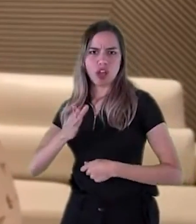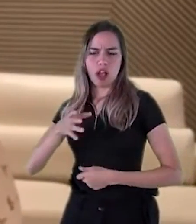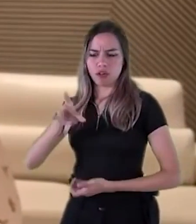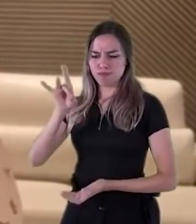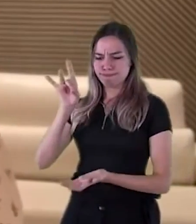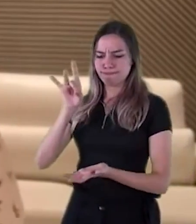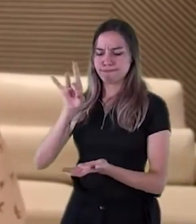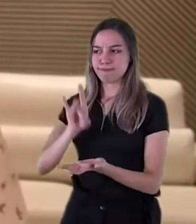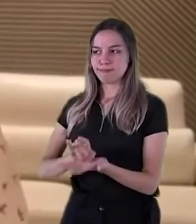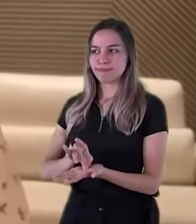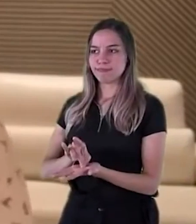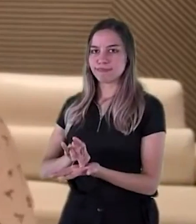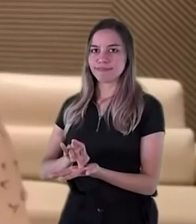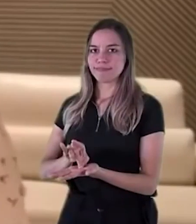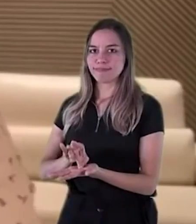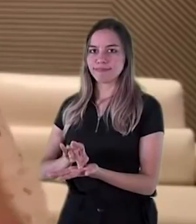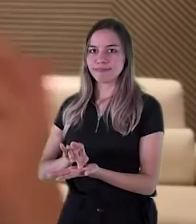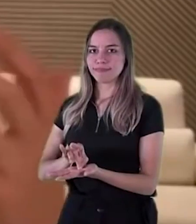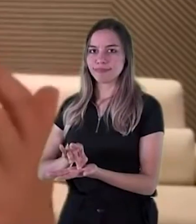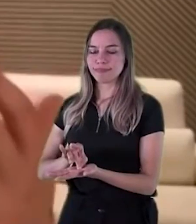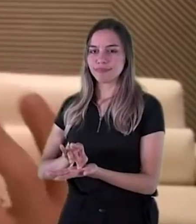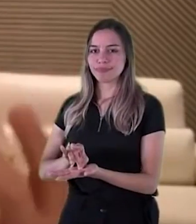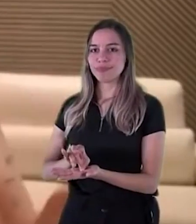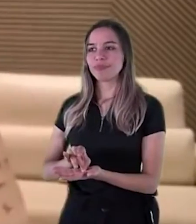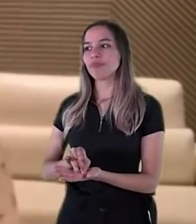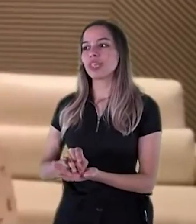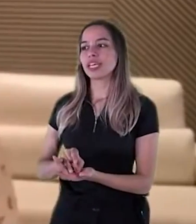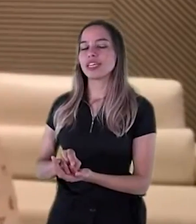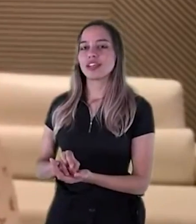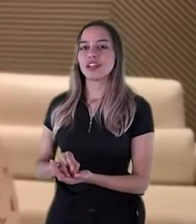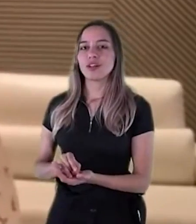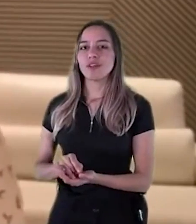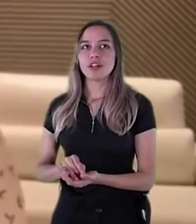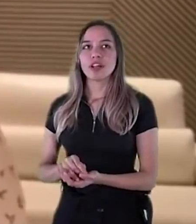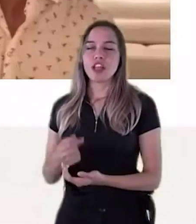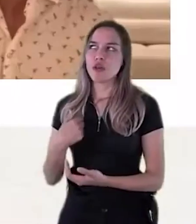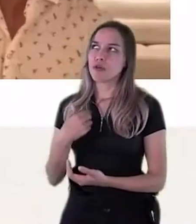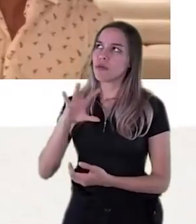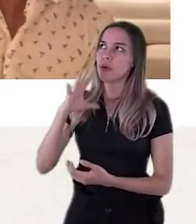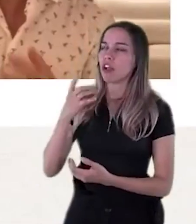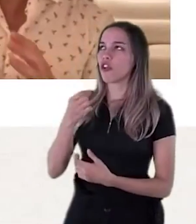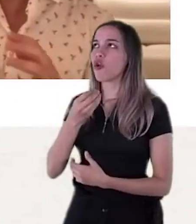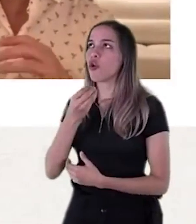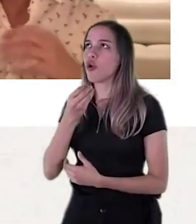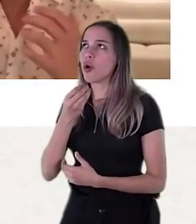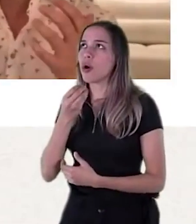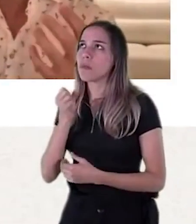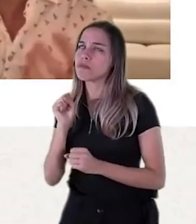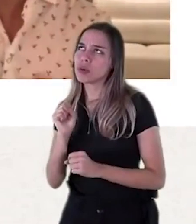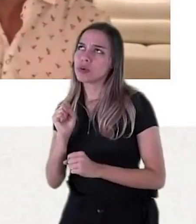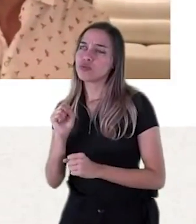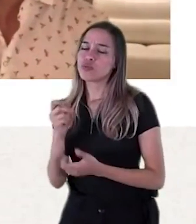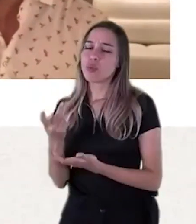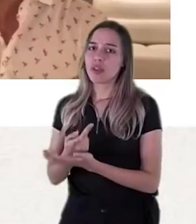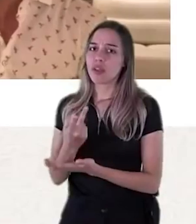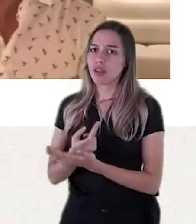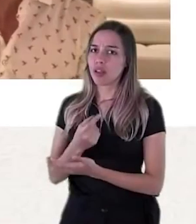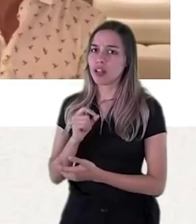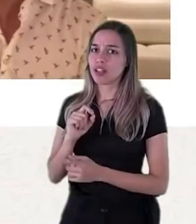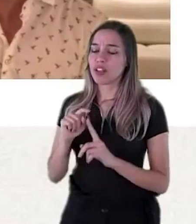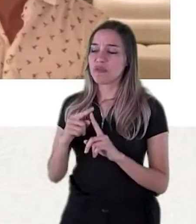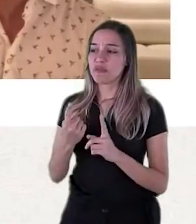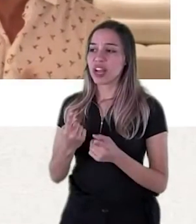tenha sido... Eu não sei, Afonso, eu posso estar errado, mas eu acho que quando nós estamos imbuídos com o senso